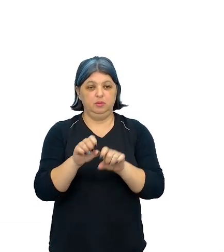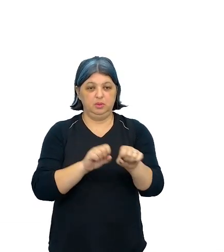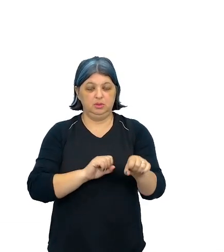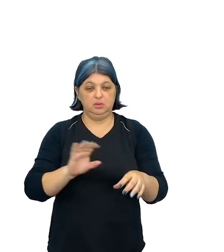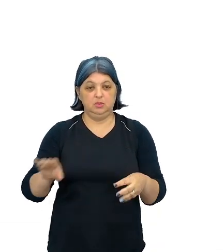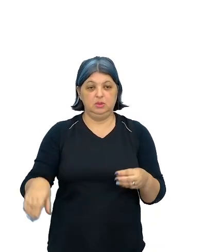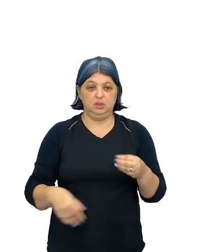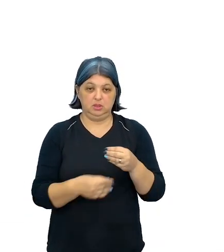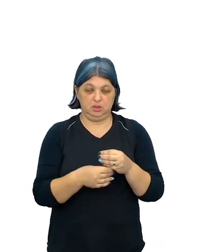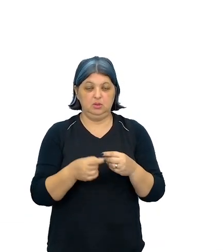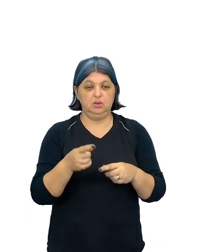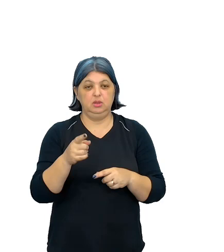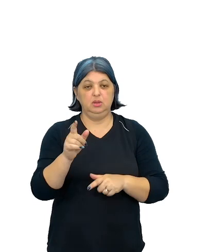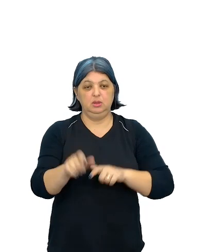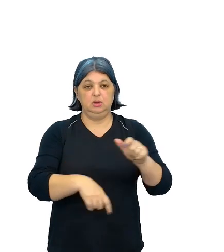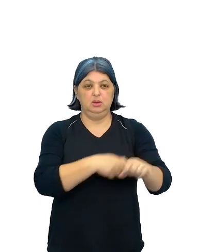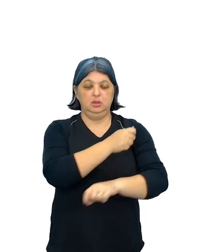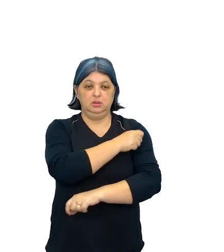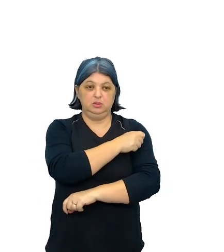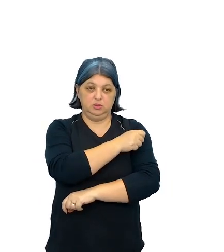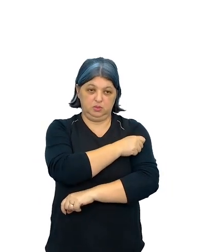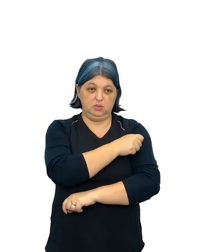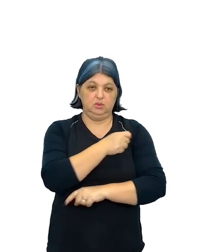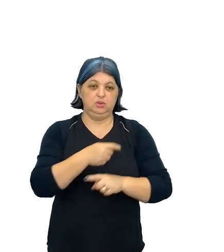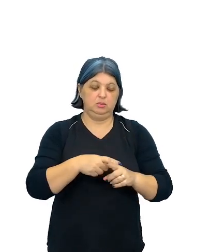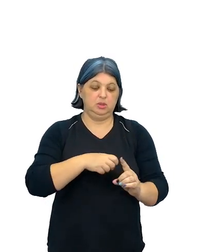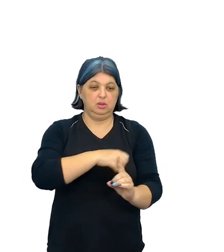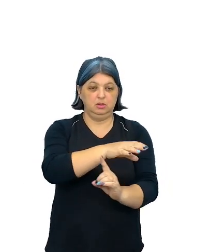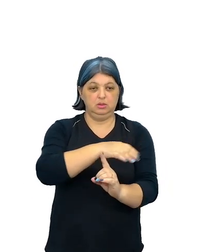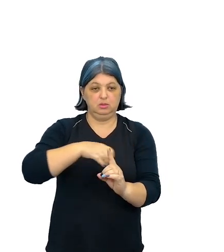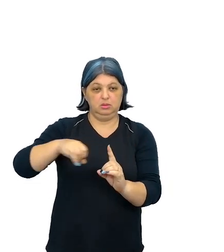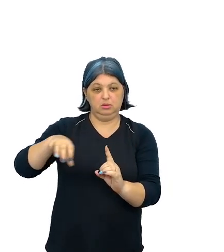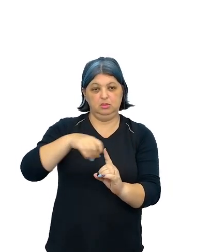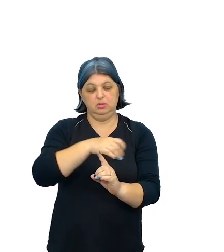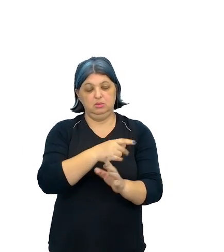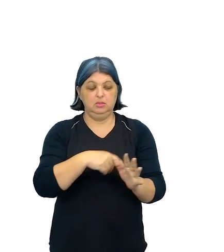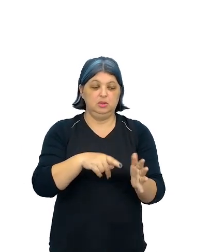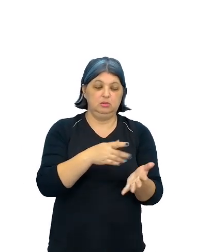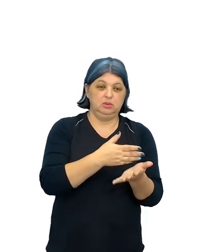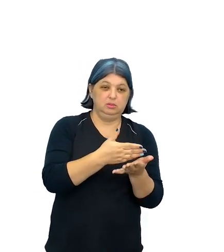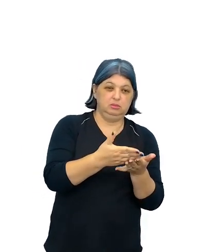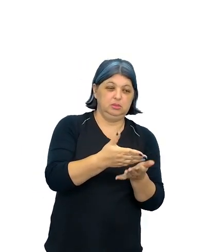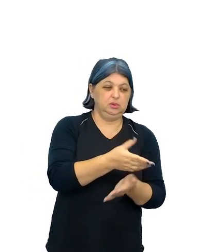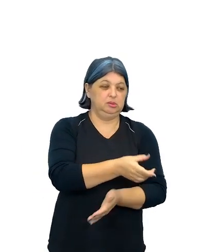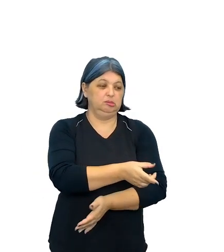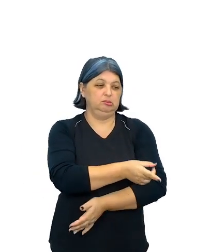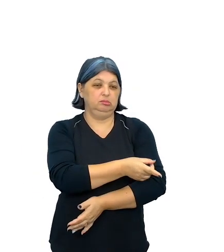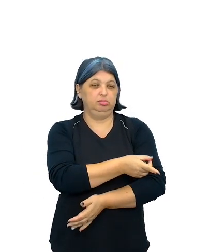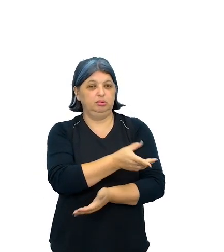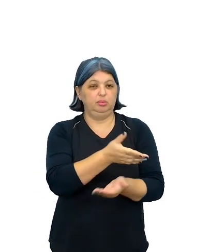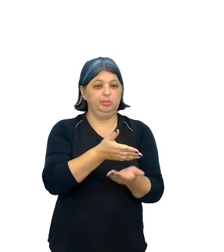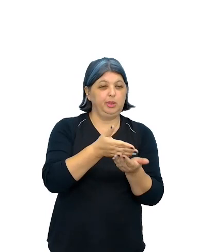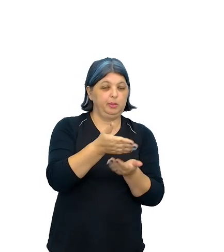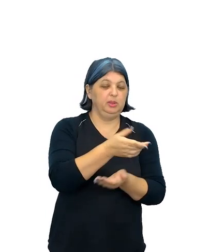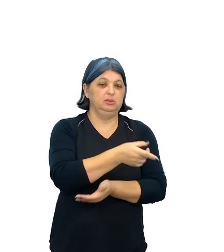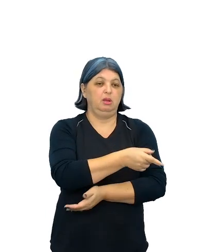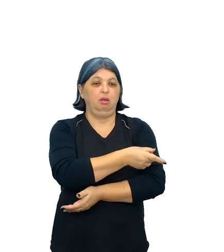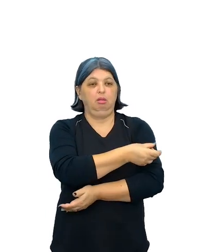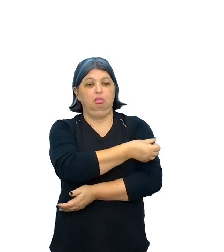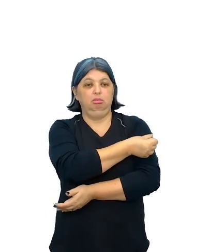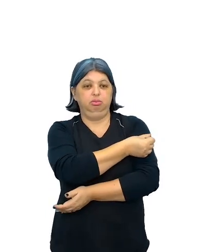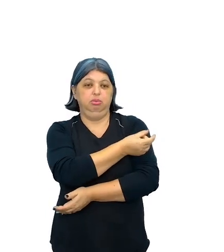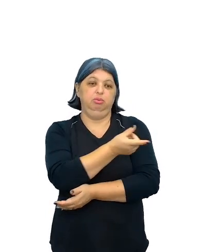integral. São estudantes que ainda estão, né, mediando entre os anos iniciais para os anos finais. Propiciar